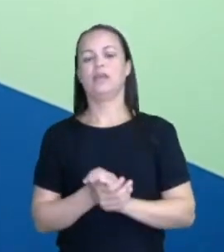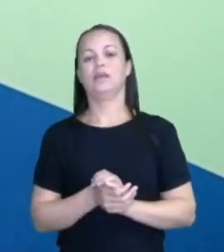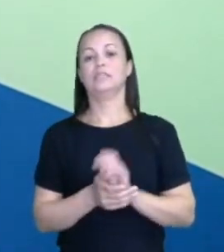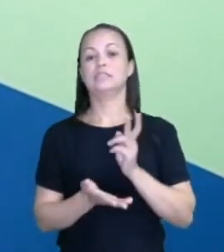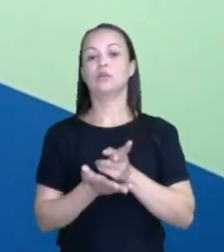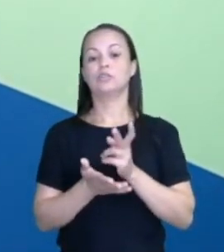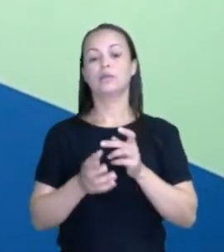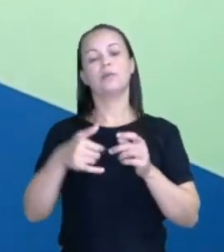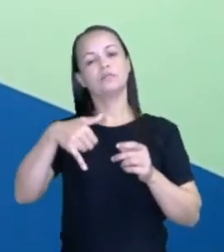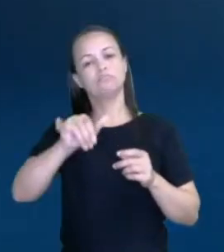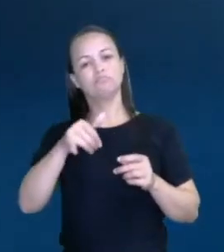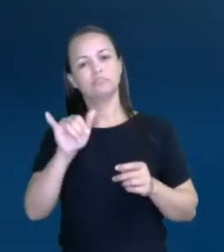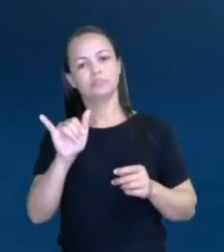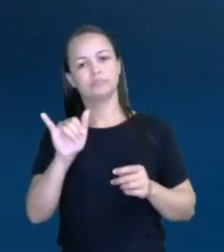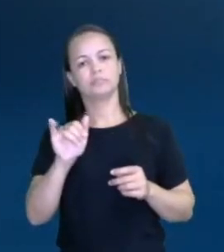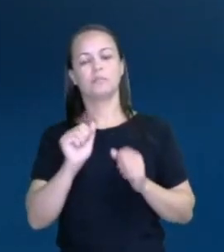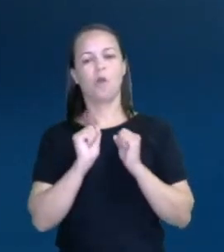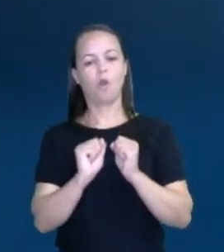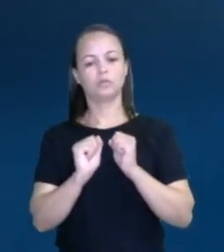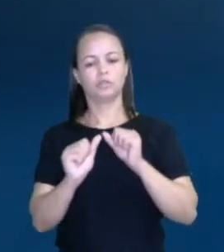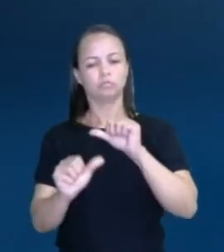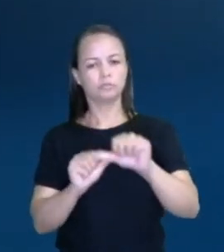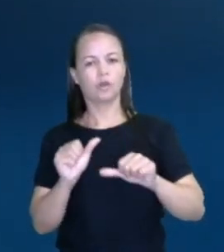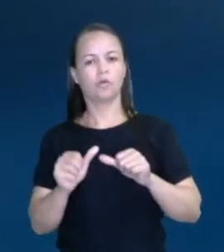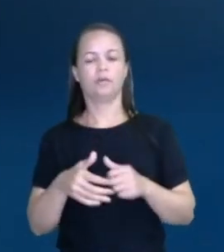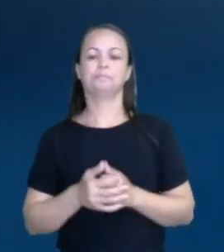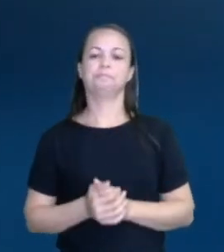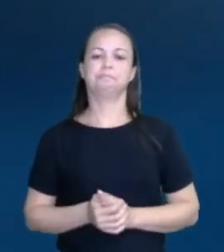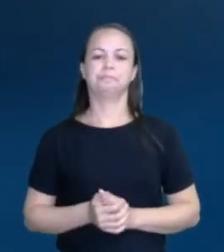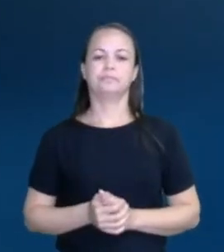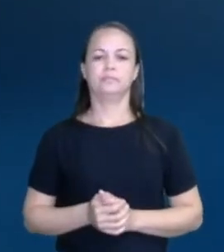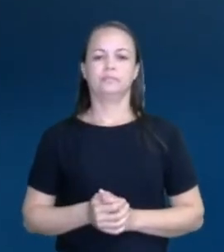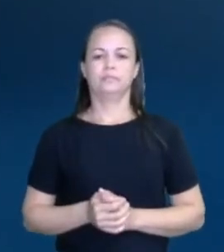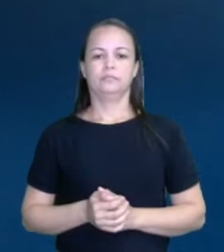vamos a y para ver se funciona da mesma maneira aqui, ó.